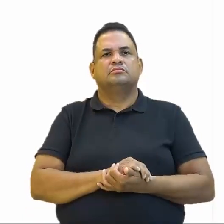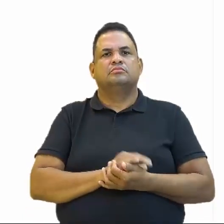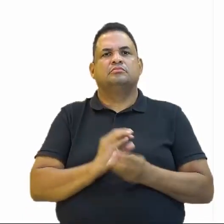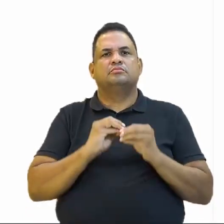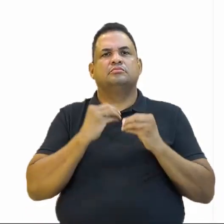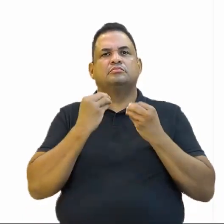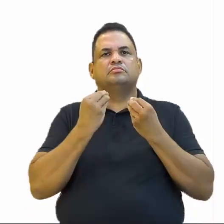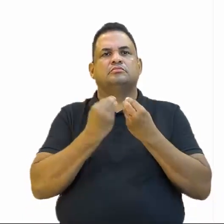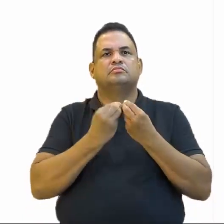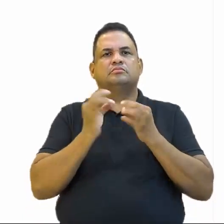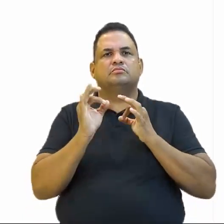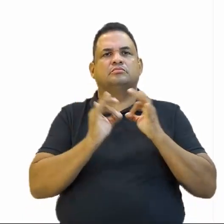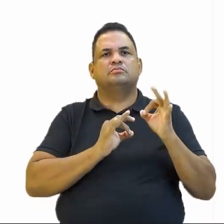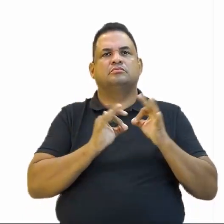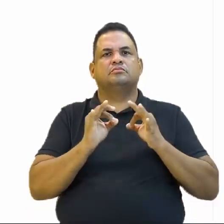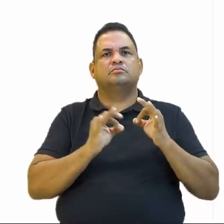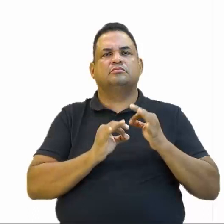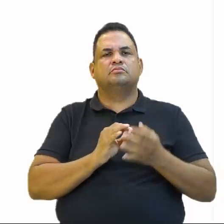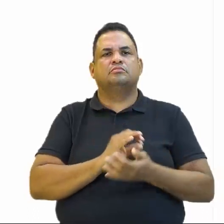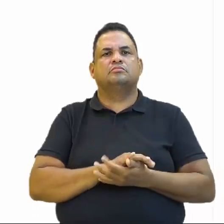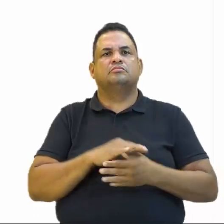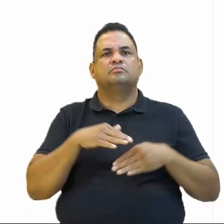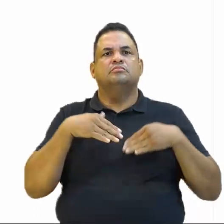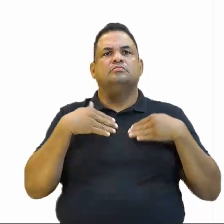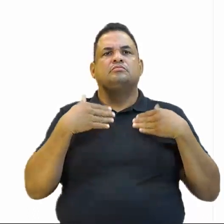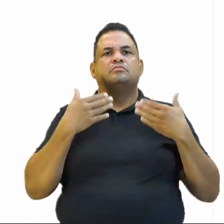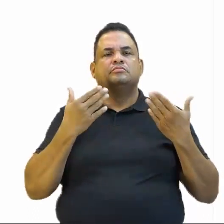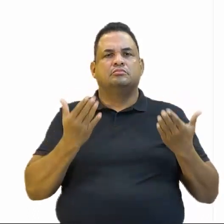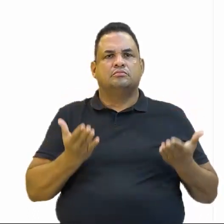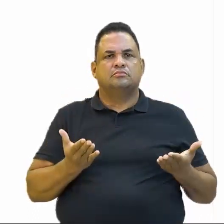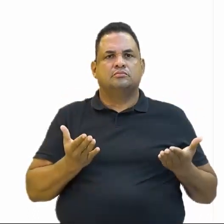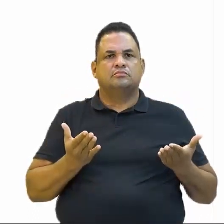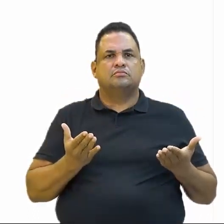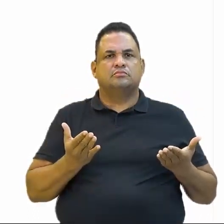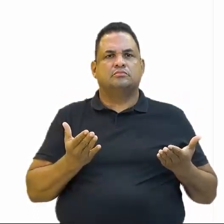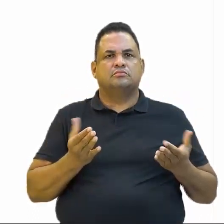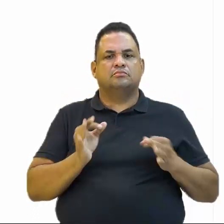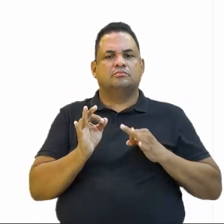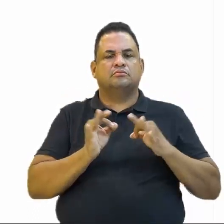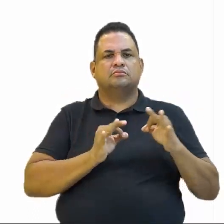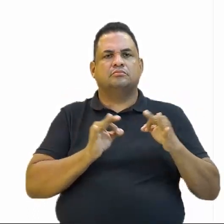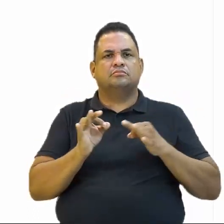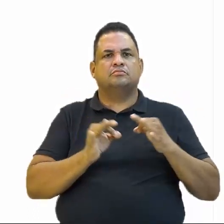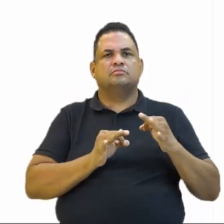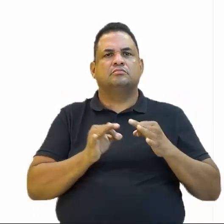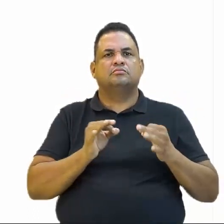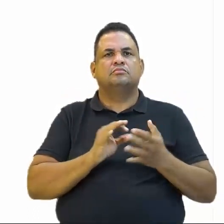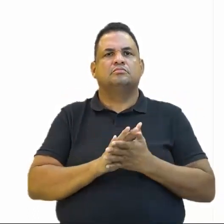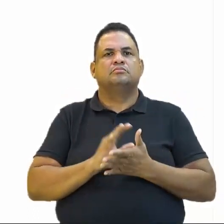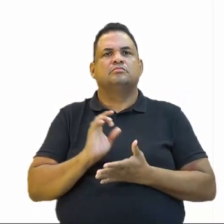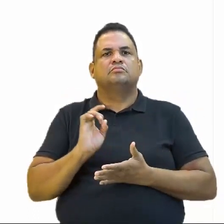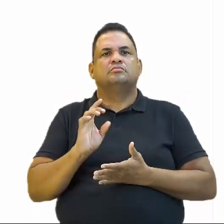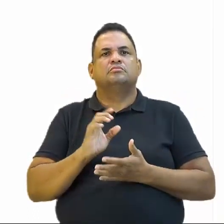estão citadas aqui, qual delas é formada apenas por 2